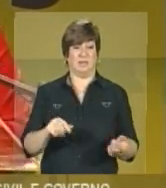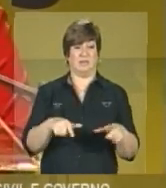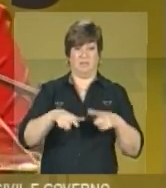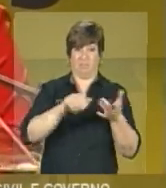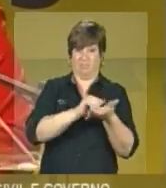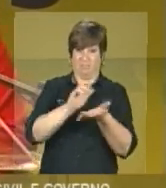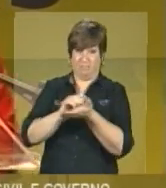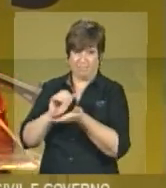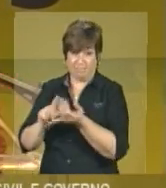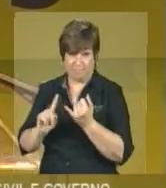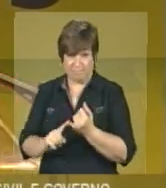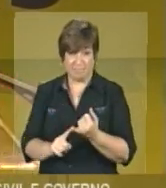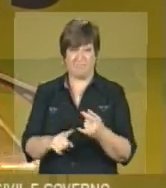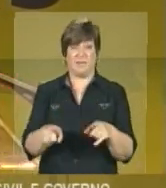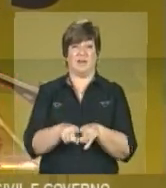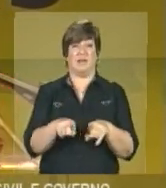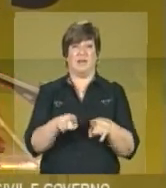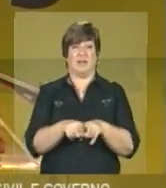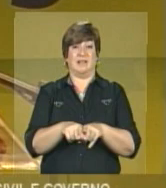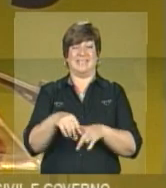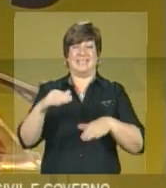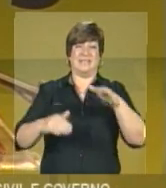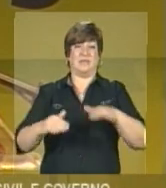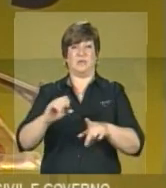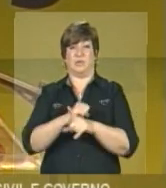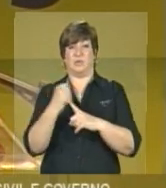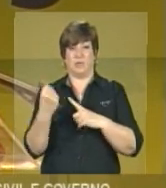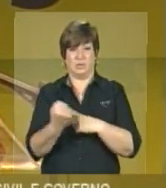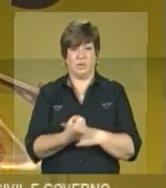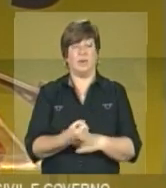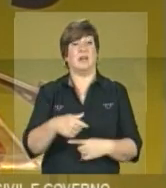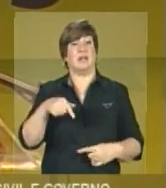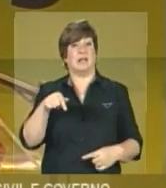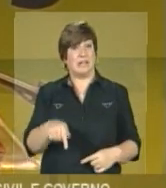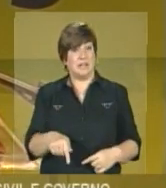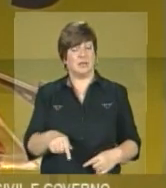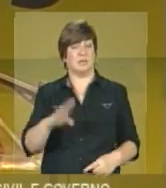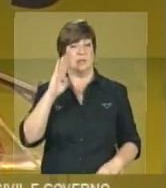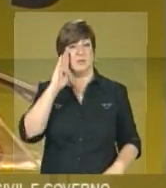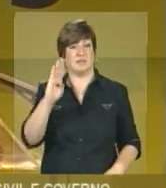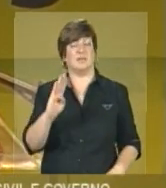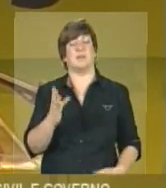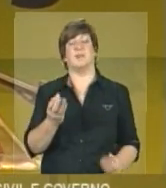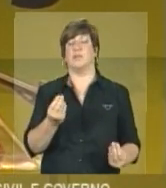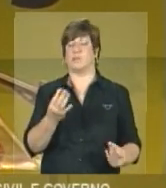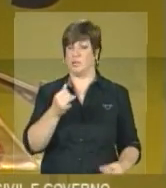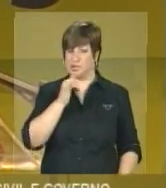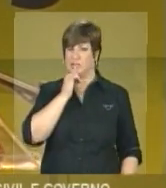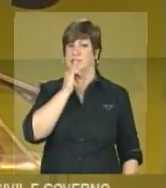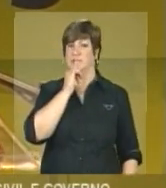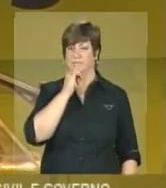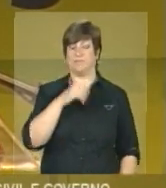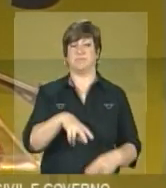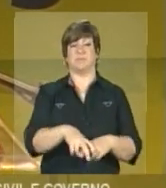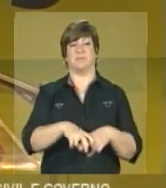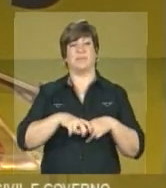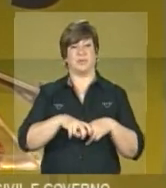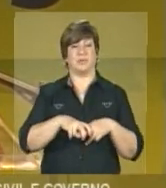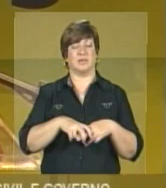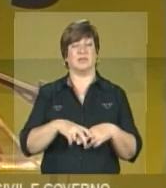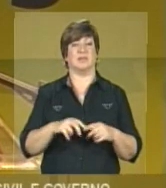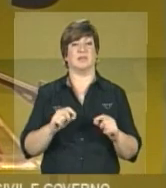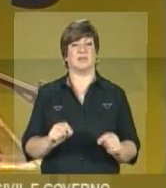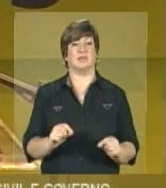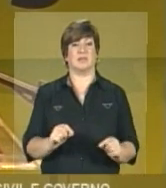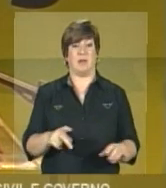desemprego e desigualdade social, são particularmente cruéis quando se trata